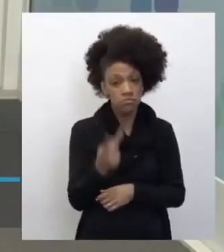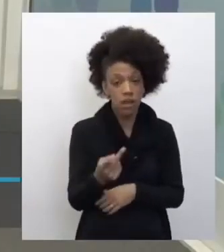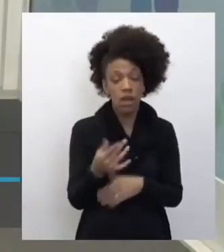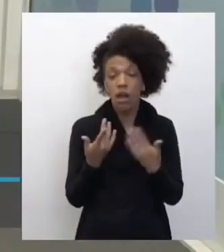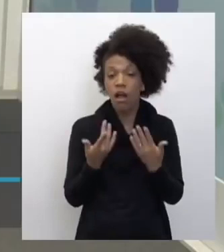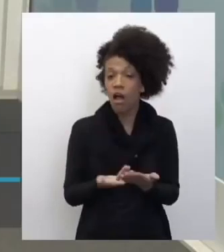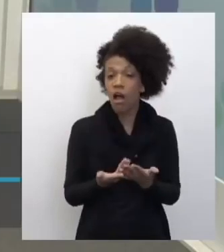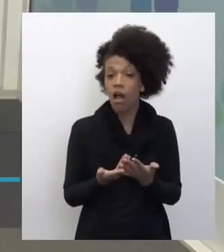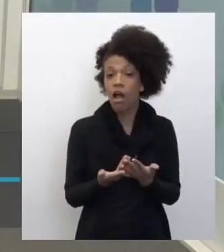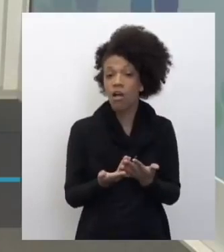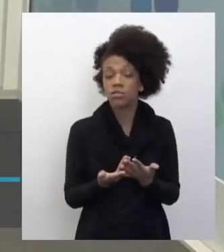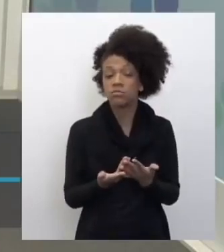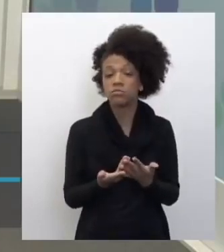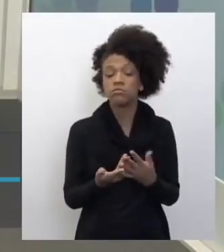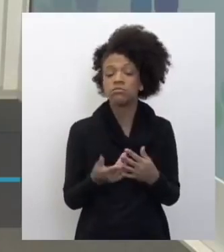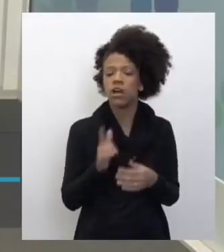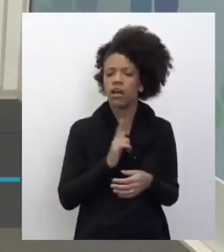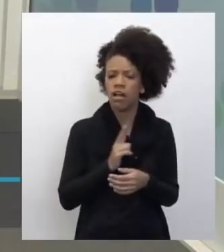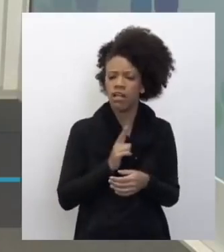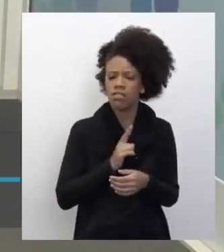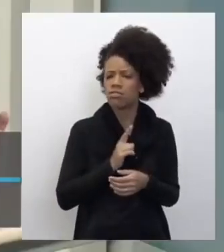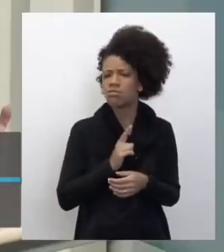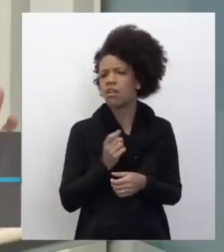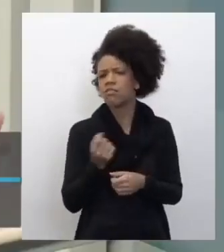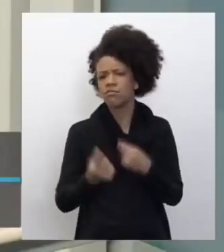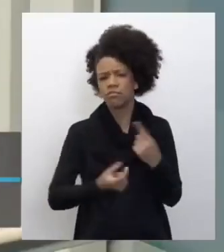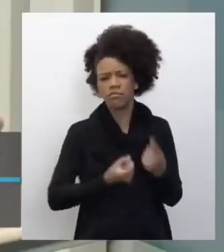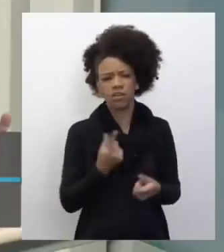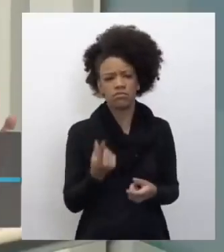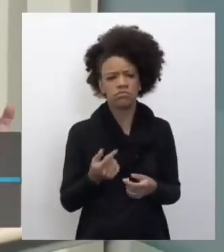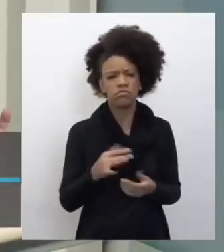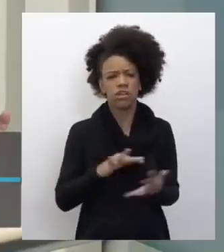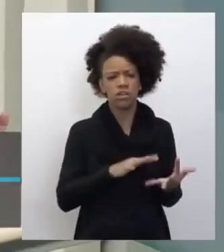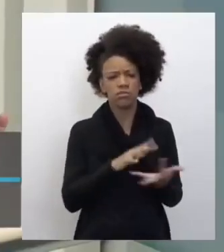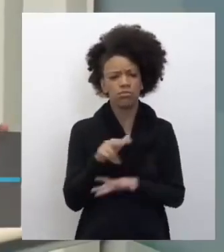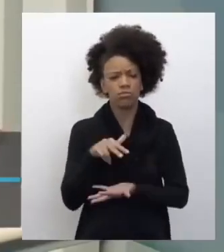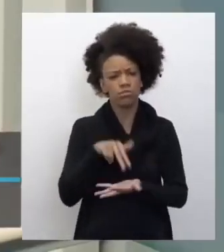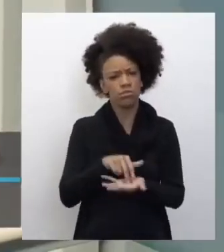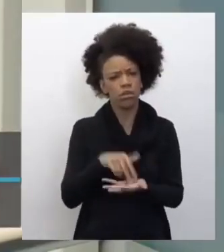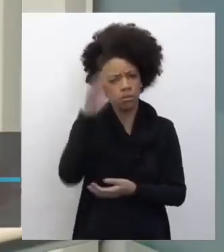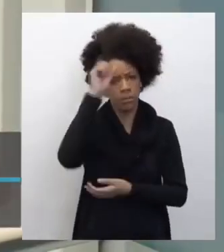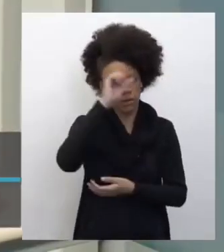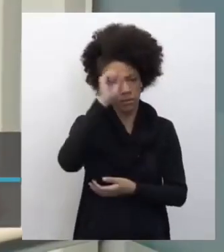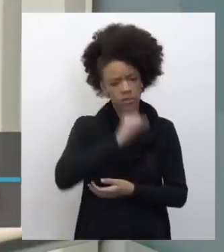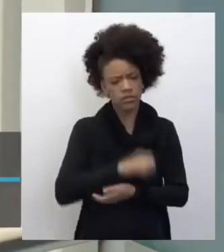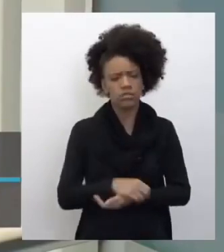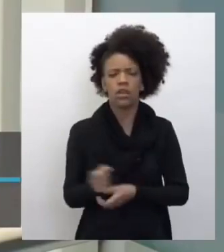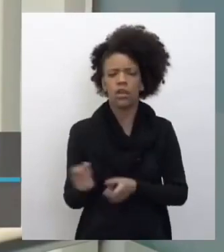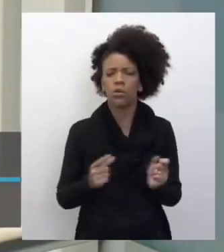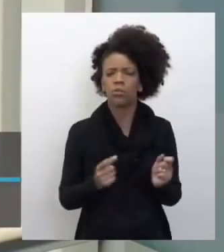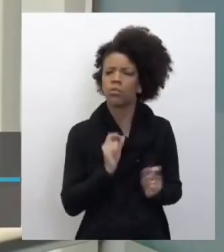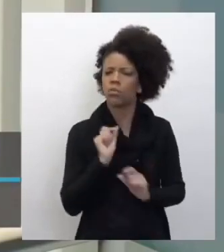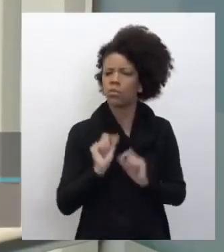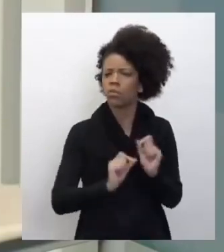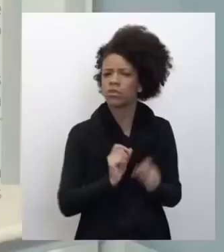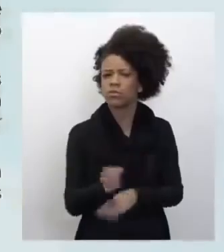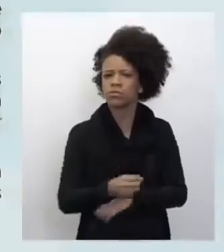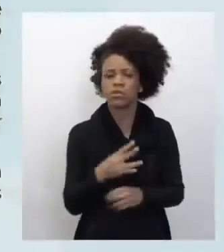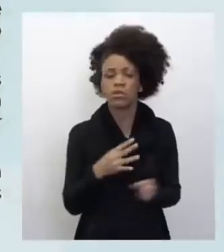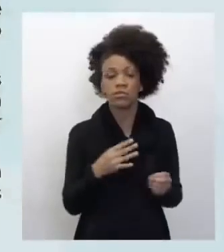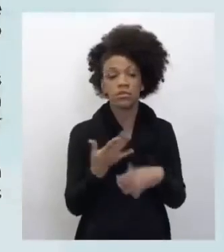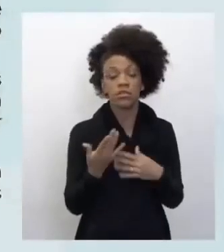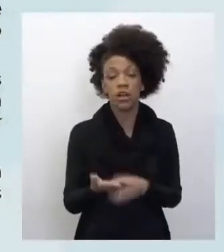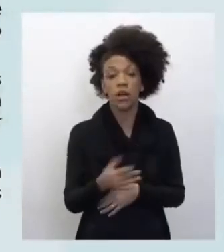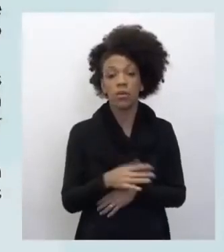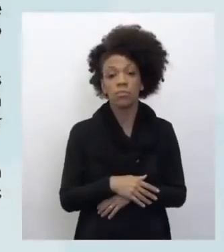começo a estudar, também nunca tinha ouvido falar. E é isso aí, a gente está no mundo para aprender coisas novas. Vamos lá, comédia dell'arte. Não se